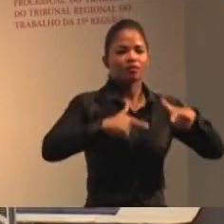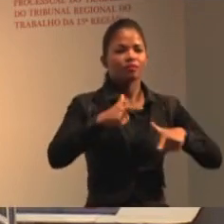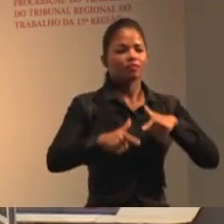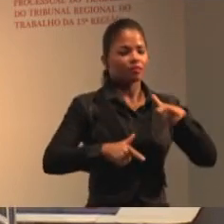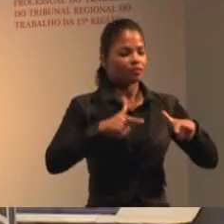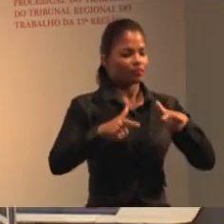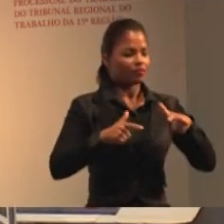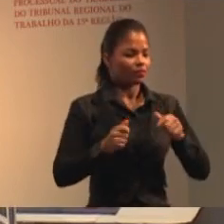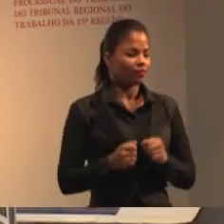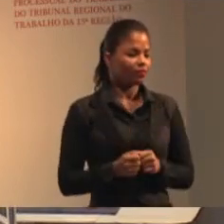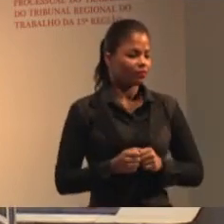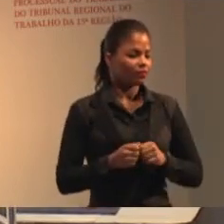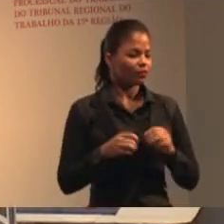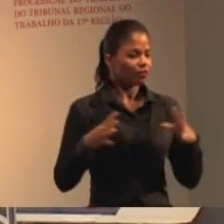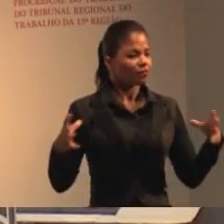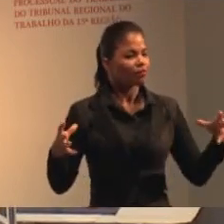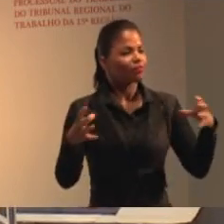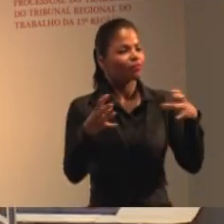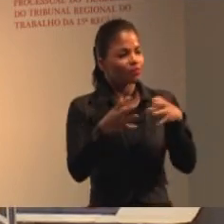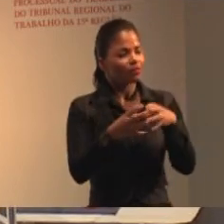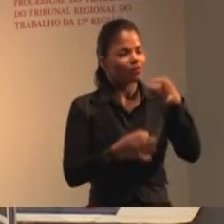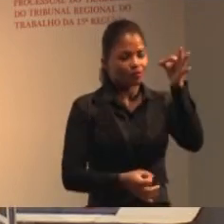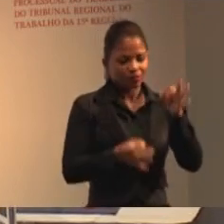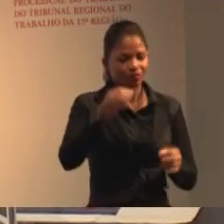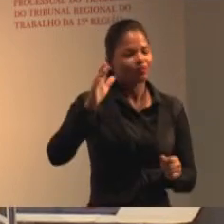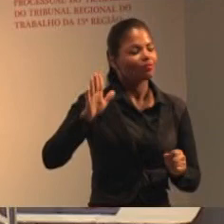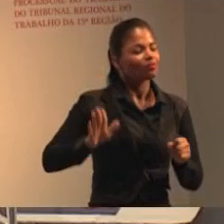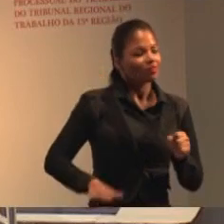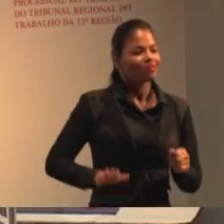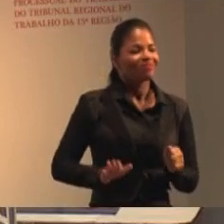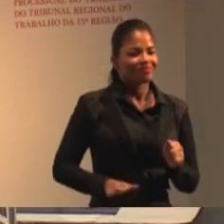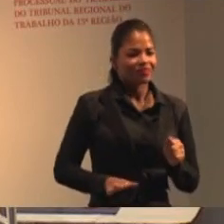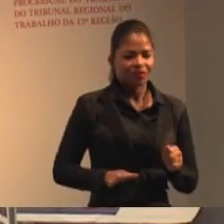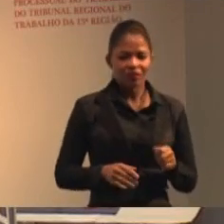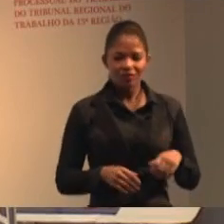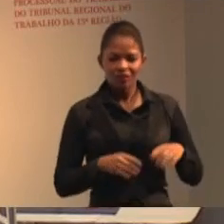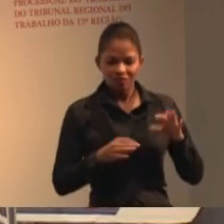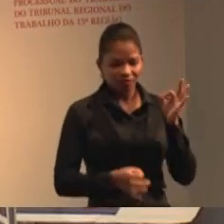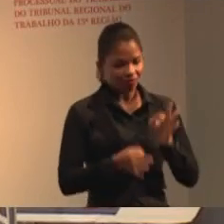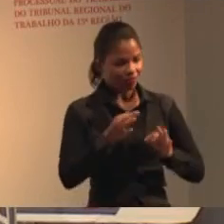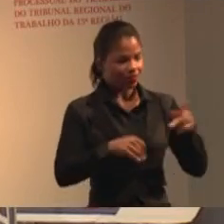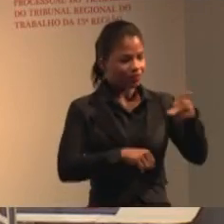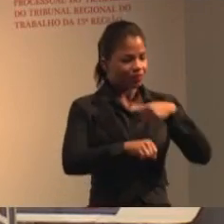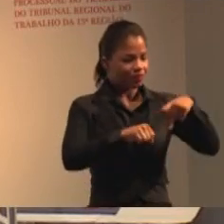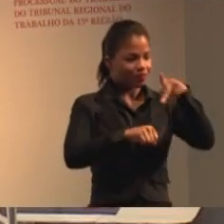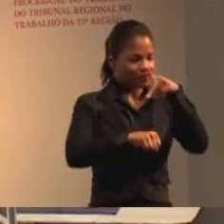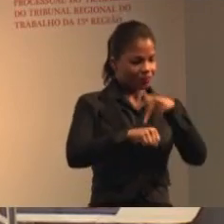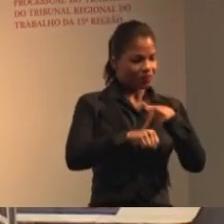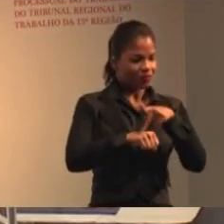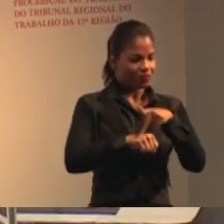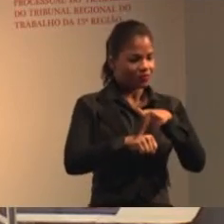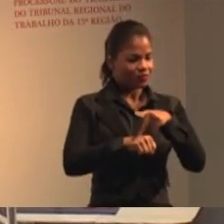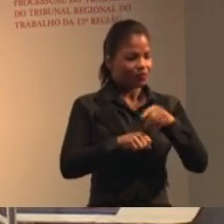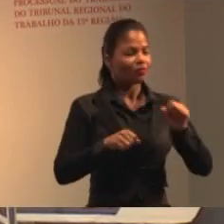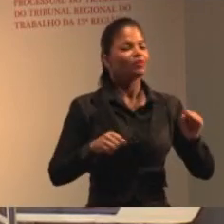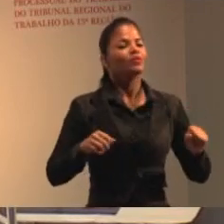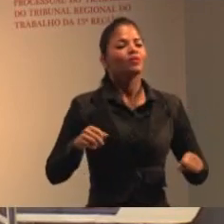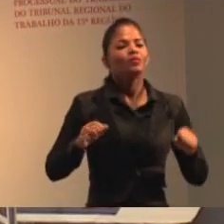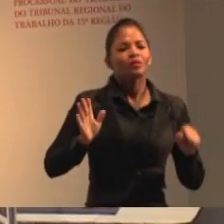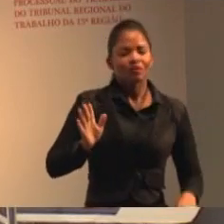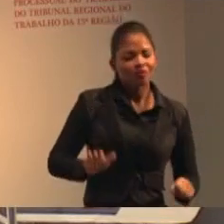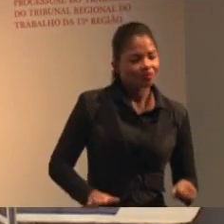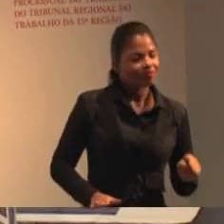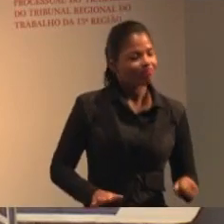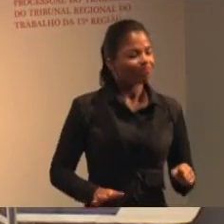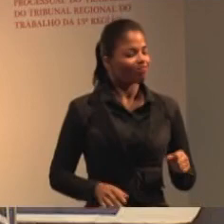papel. Somos um tribunal de ponta, o mais produtivo do país, um tribunal com decisões